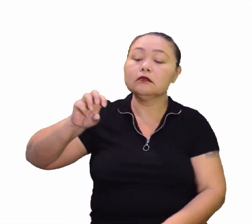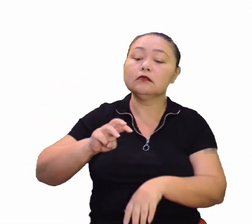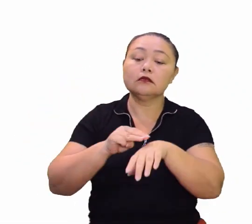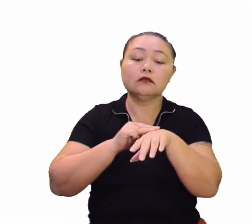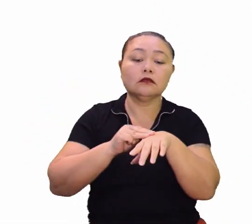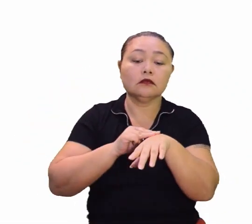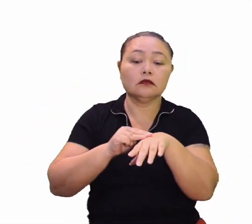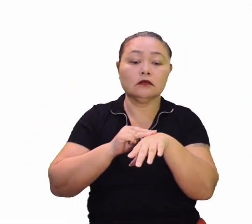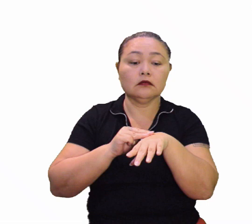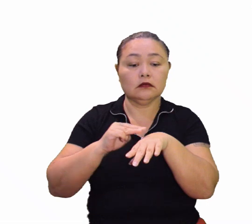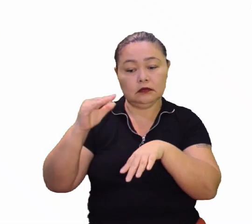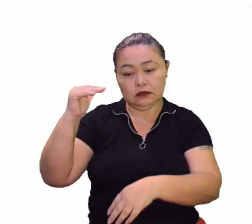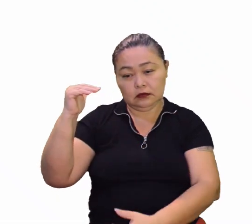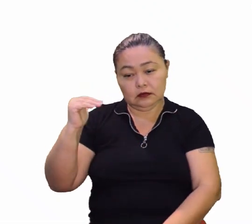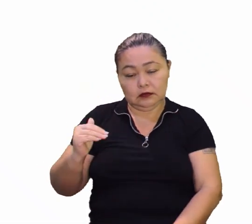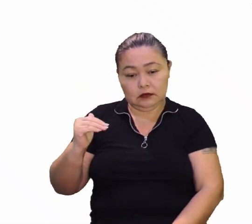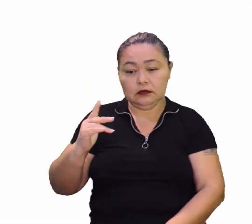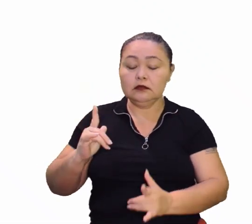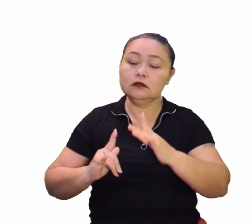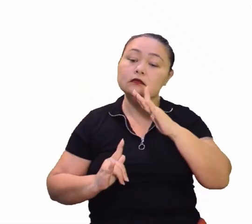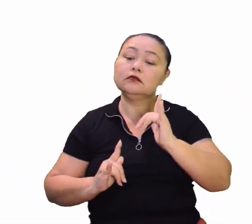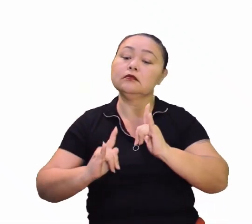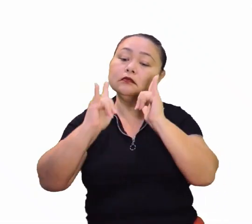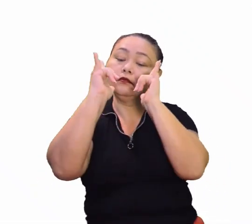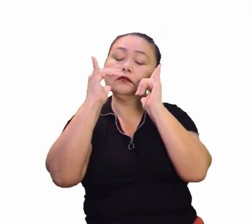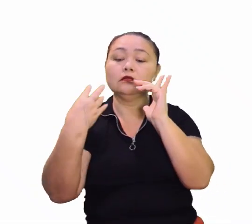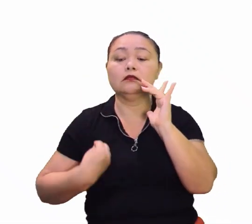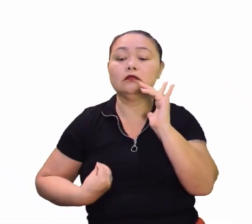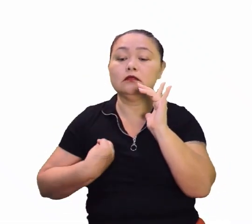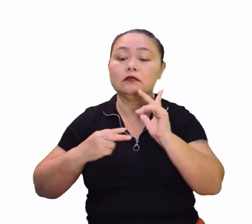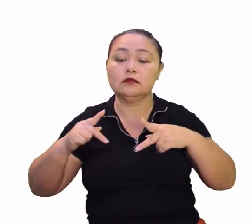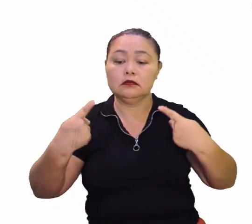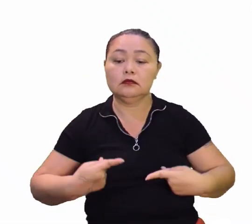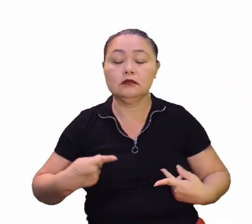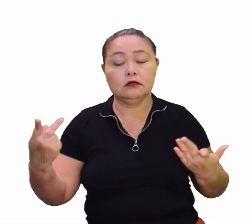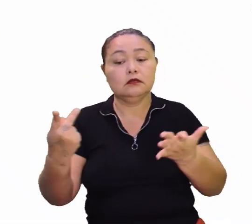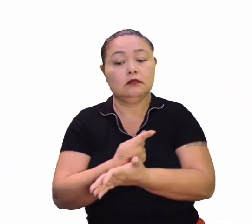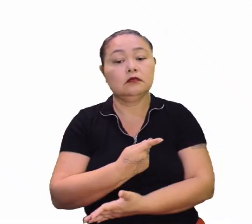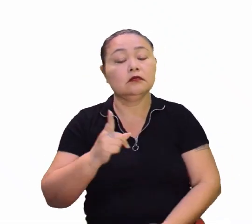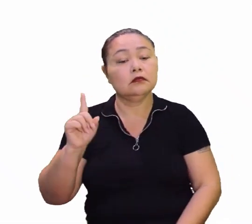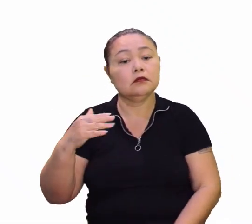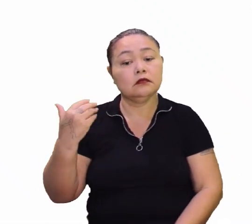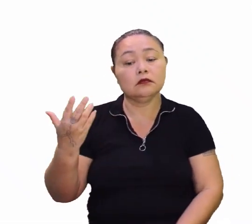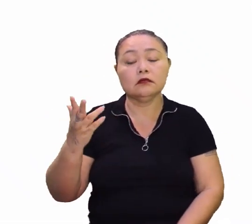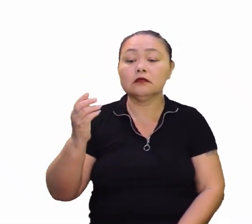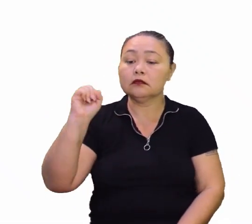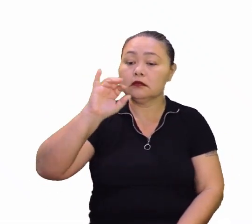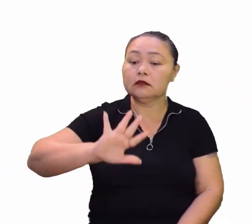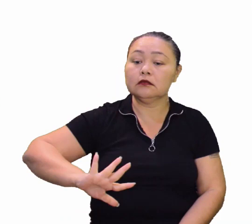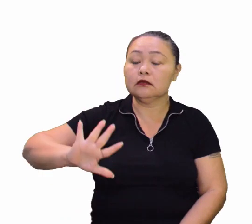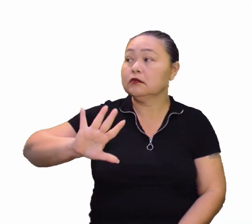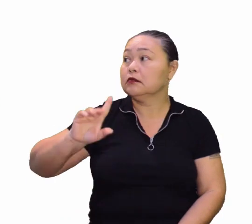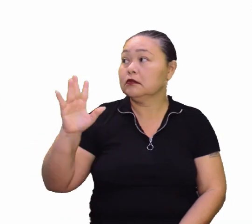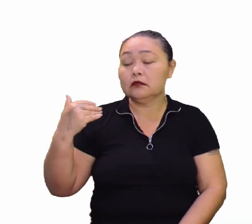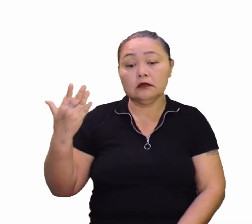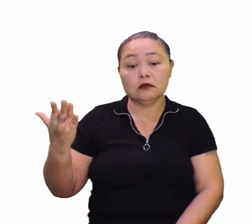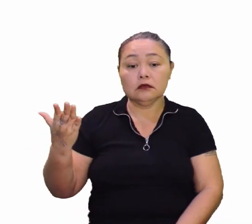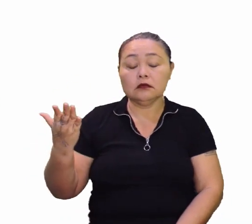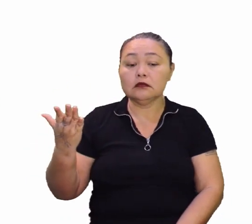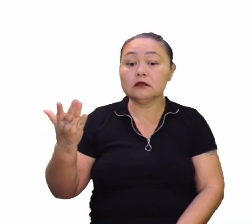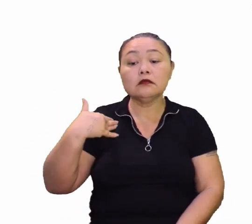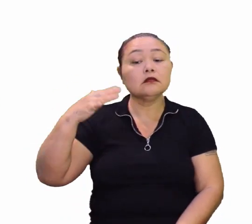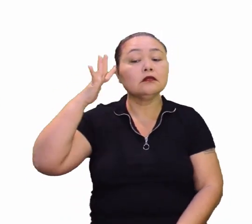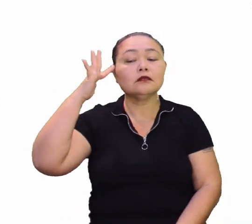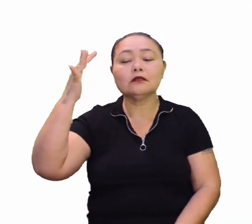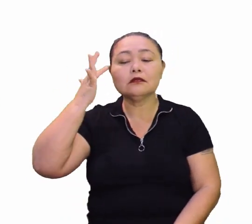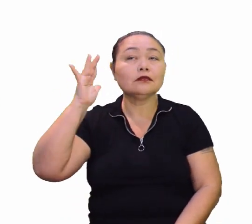marrom. E aqui logo abaixo os prédios e a vida humana acontecendo. E a imagem, de repente, quem vê assim,